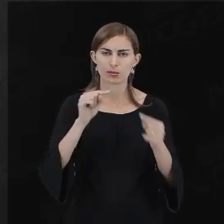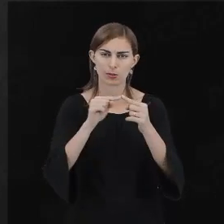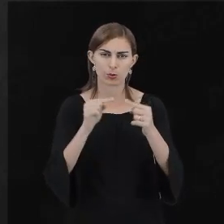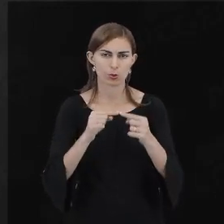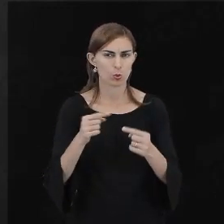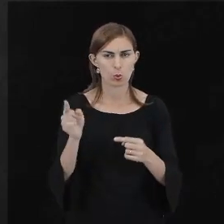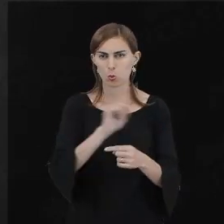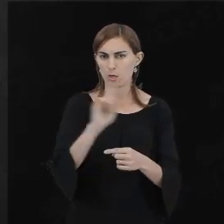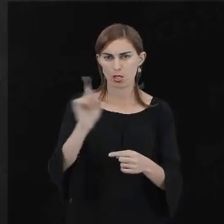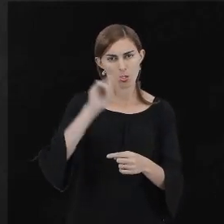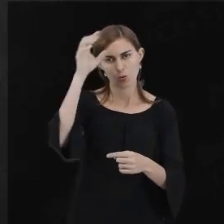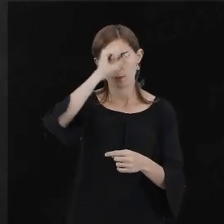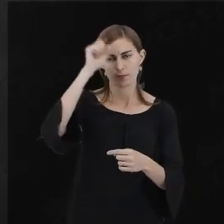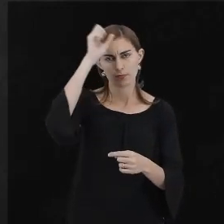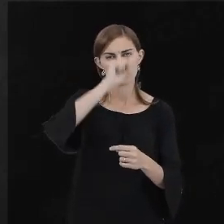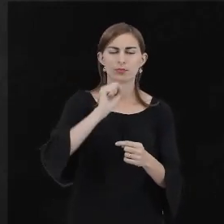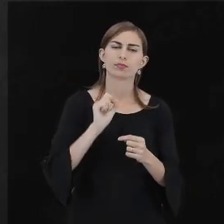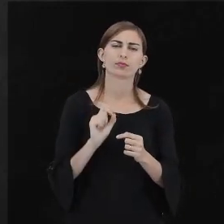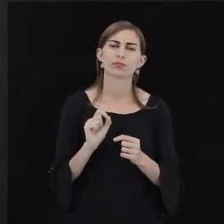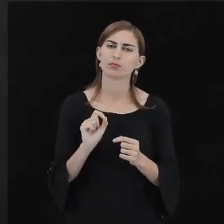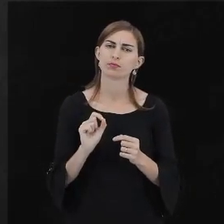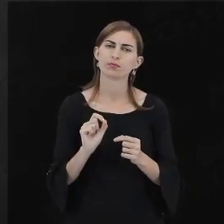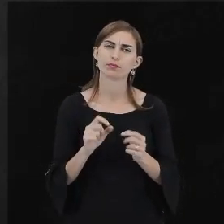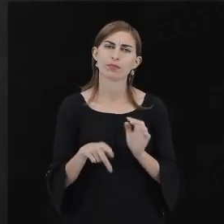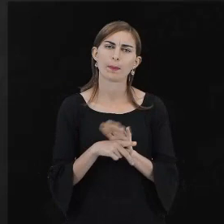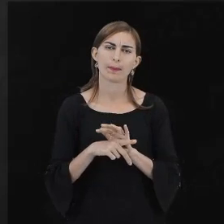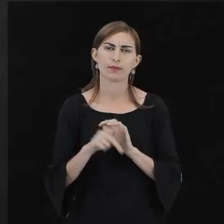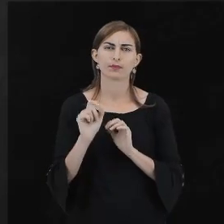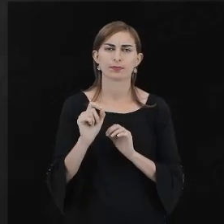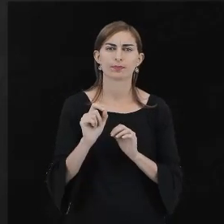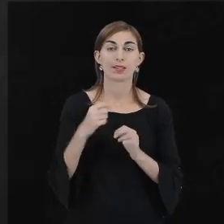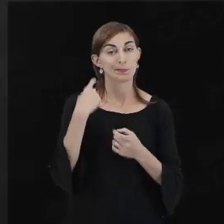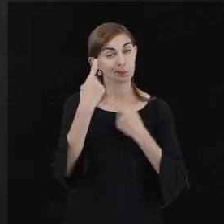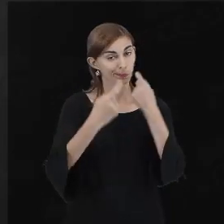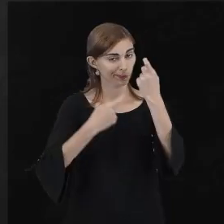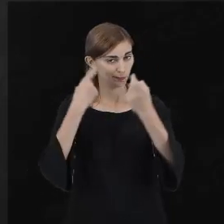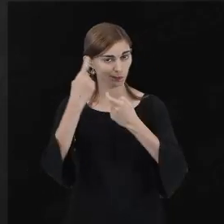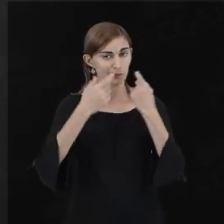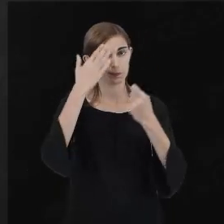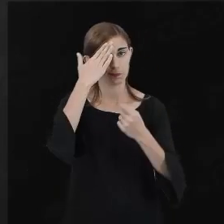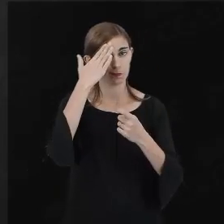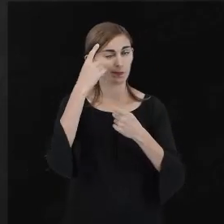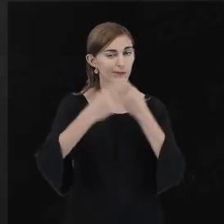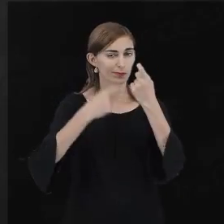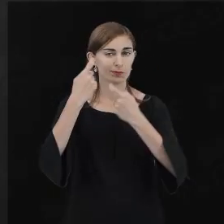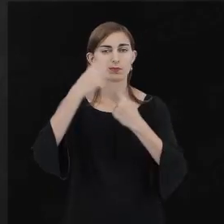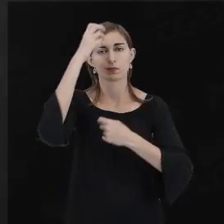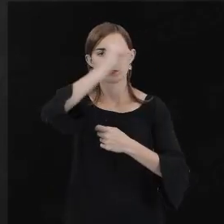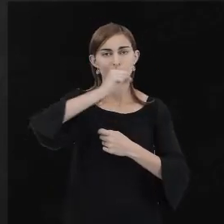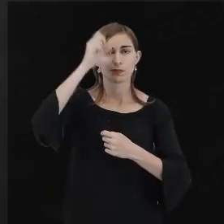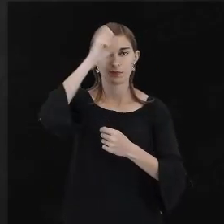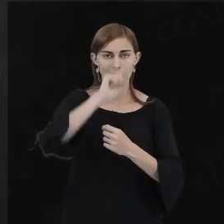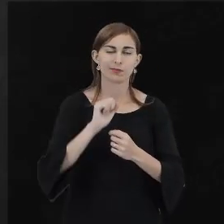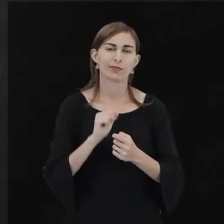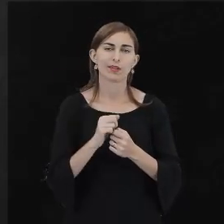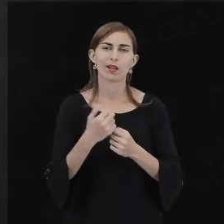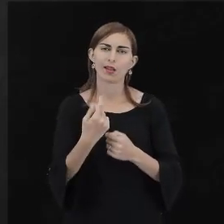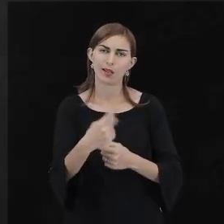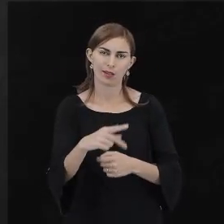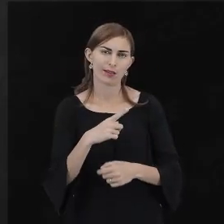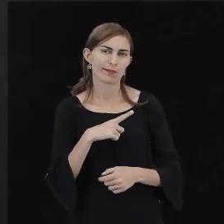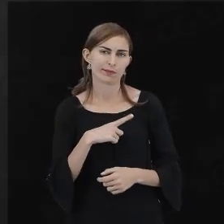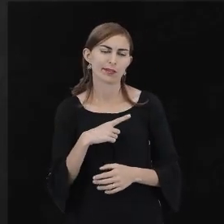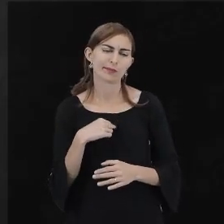não aprendizagem. A gente sabe que essa preocupação com a não aprendizagem, ela